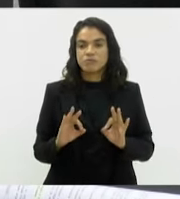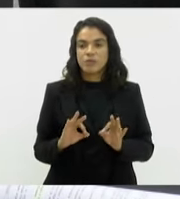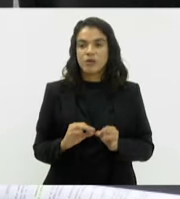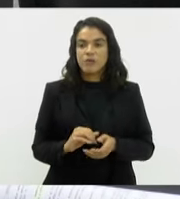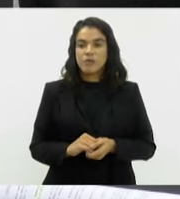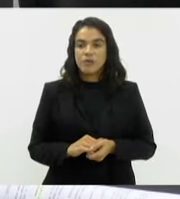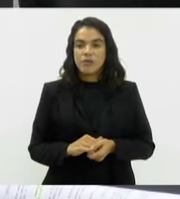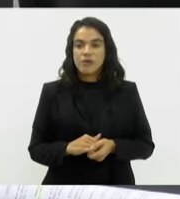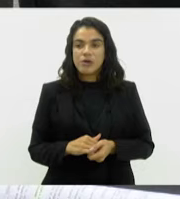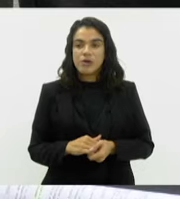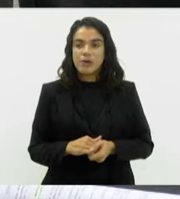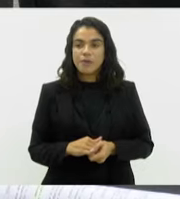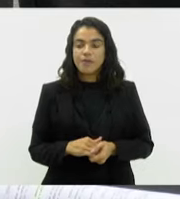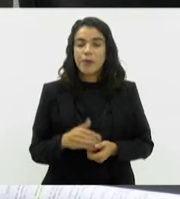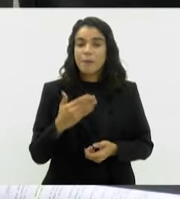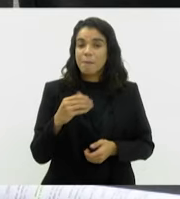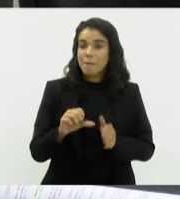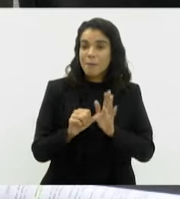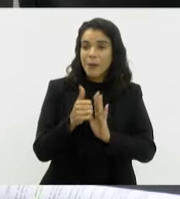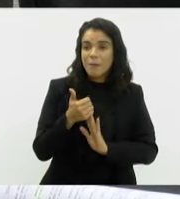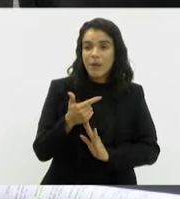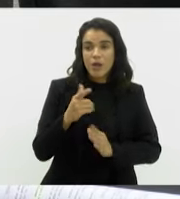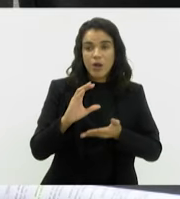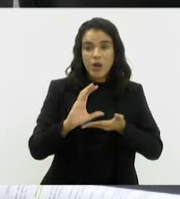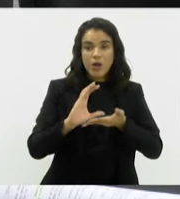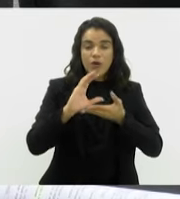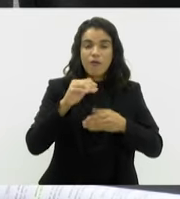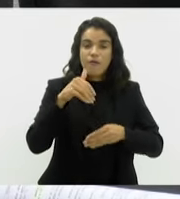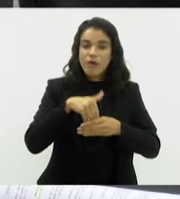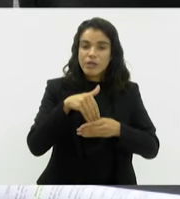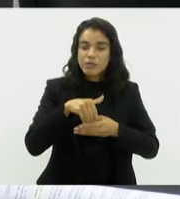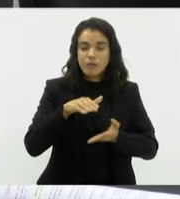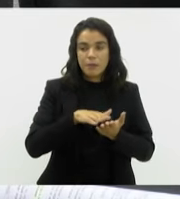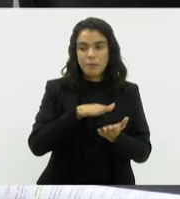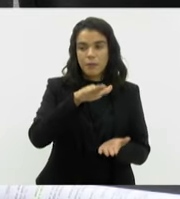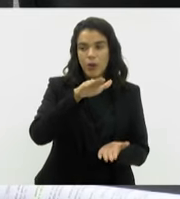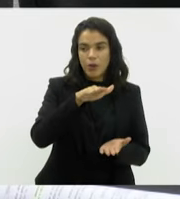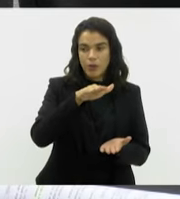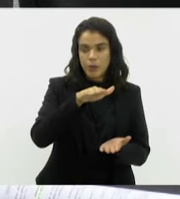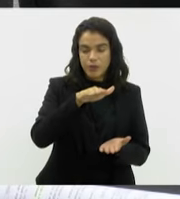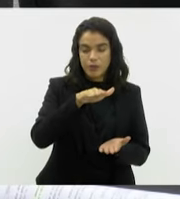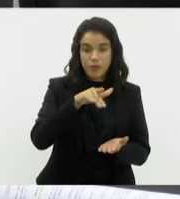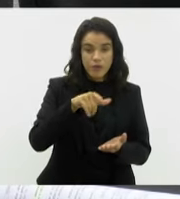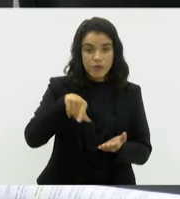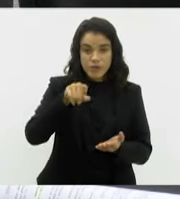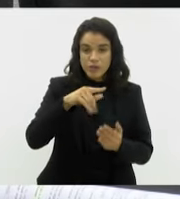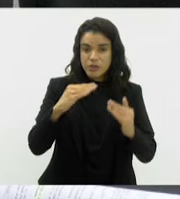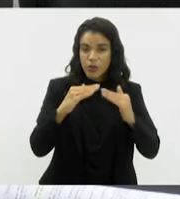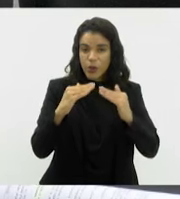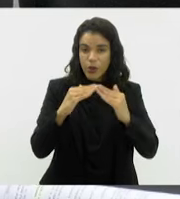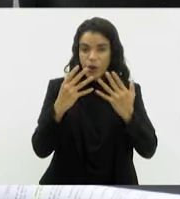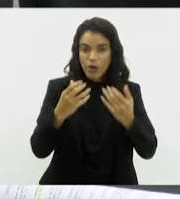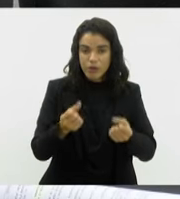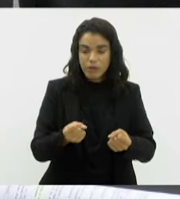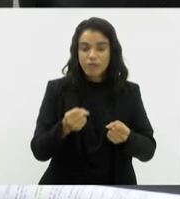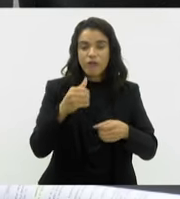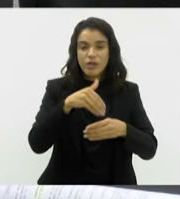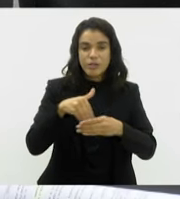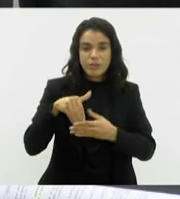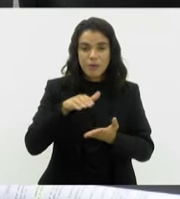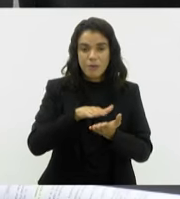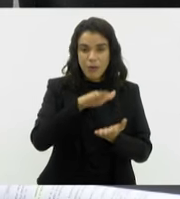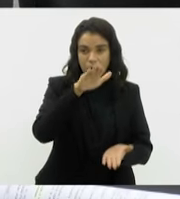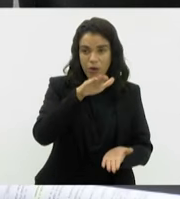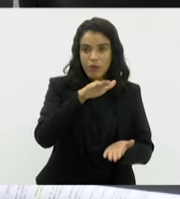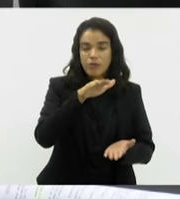chamar os trabalhos à ordem. Primeiro, pedir vênia ao colegiado para votação em bloco. Aqueles que aprovam a votação em bloco, permaneçam como estão,